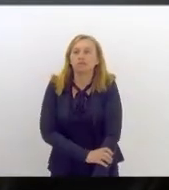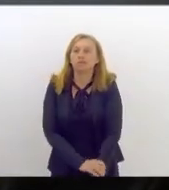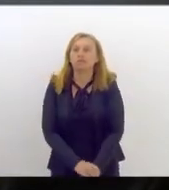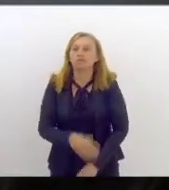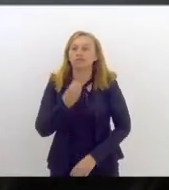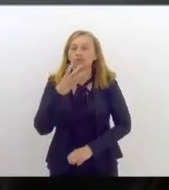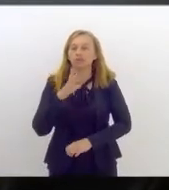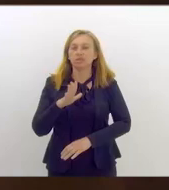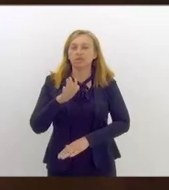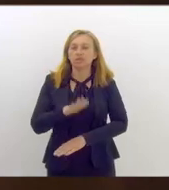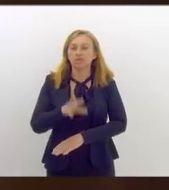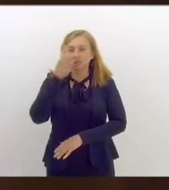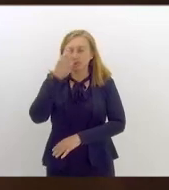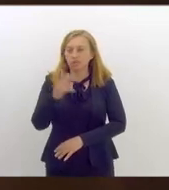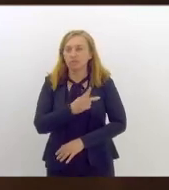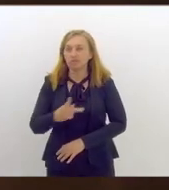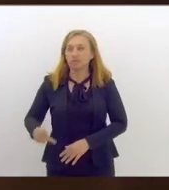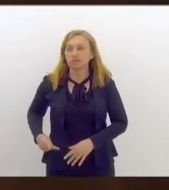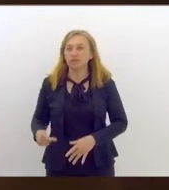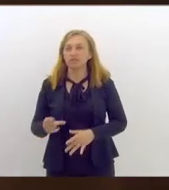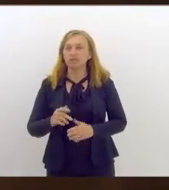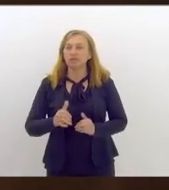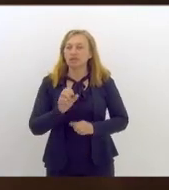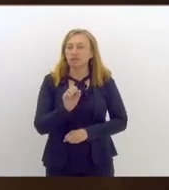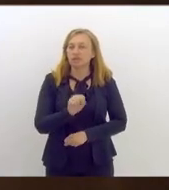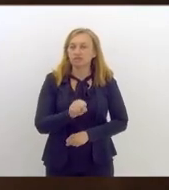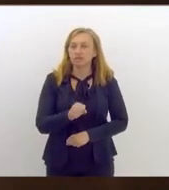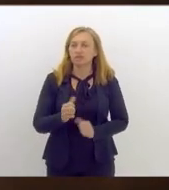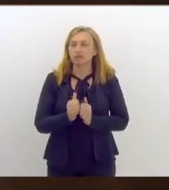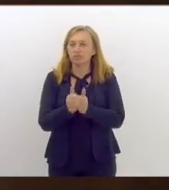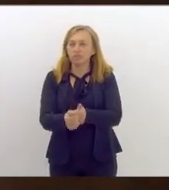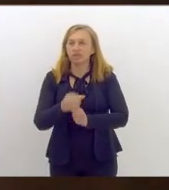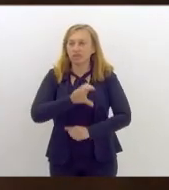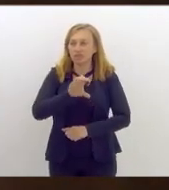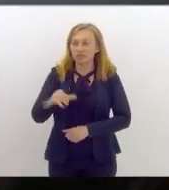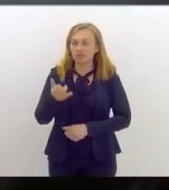Boa tarde, senhor presidente. Favorável, acompanho aí a CCJ.